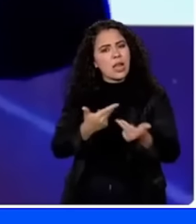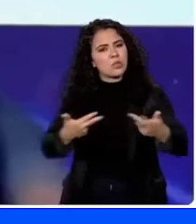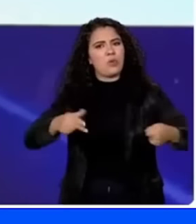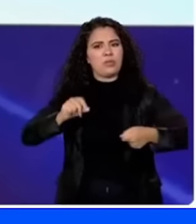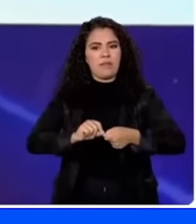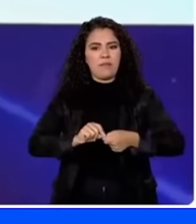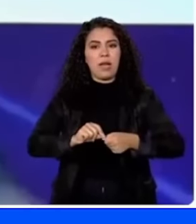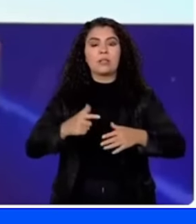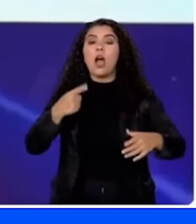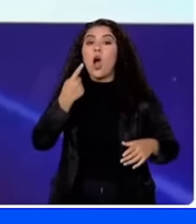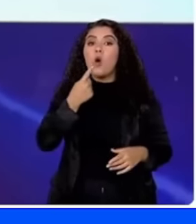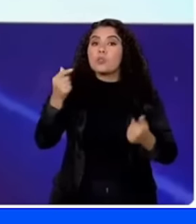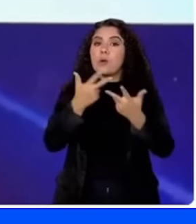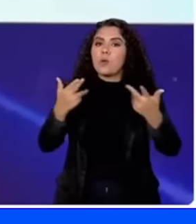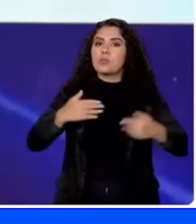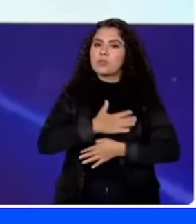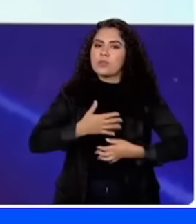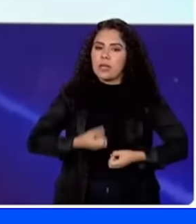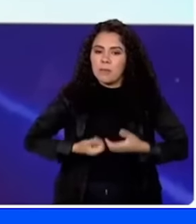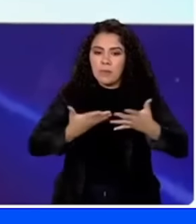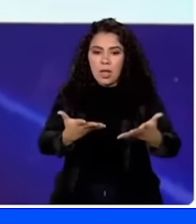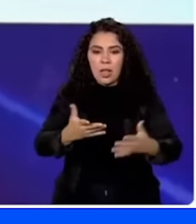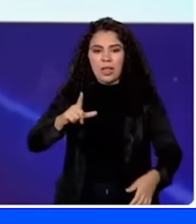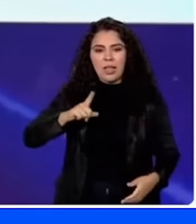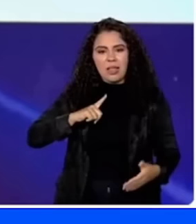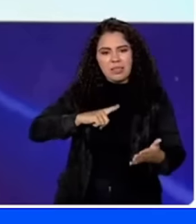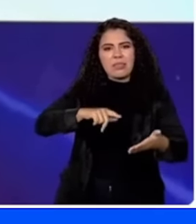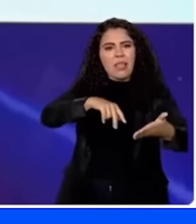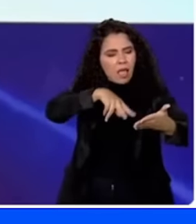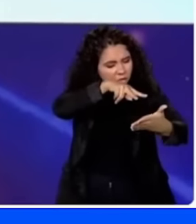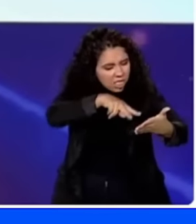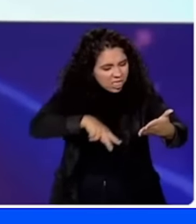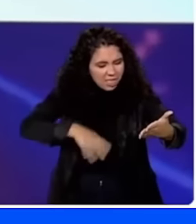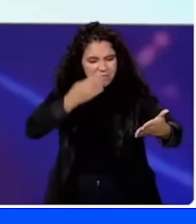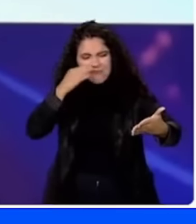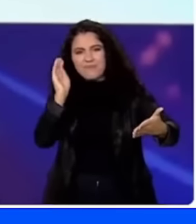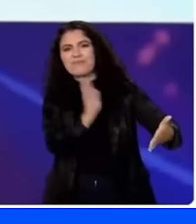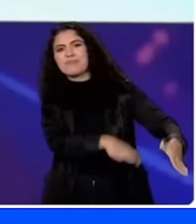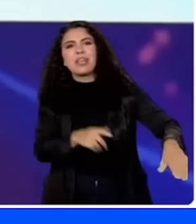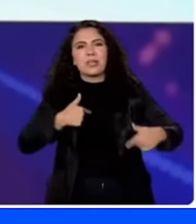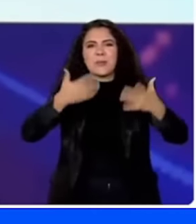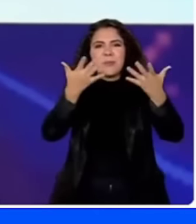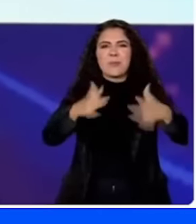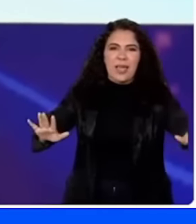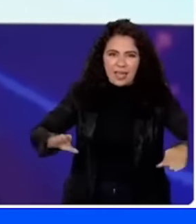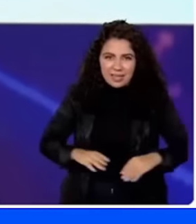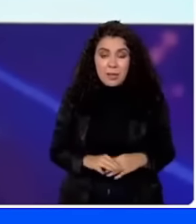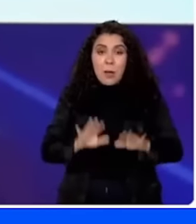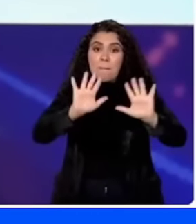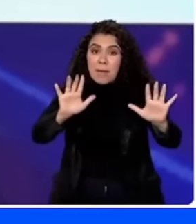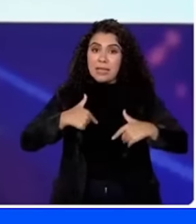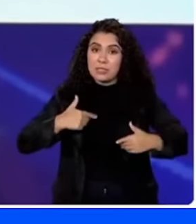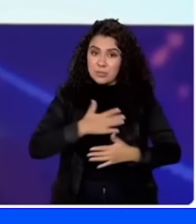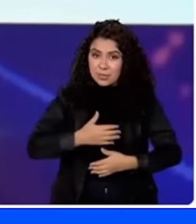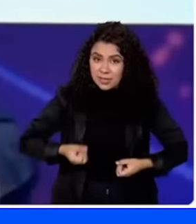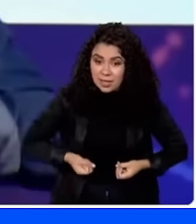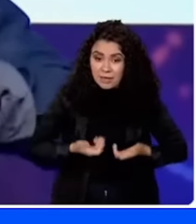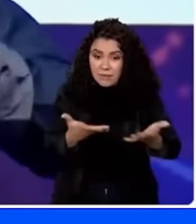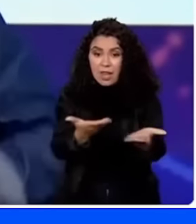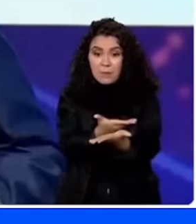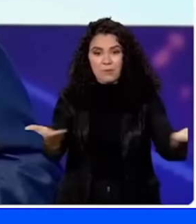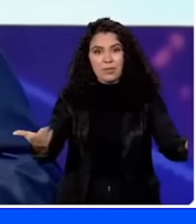quero terminar dizendo para vocês, eu trouxe um discurso por escrito, eu nem li, porque eu não estava querendo ler. Mas eu queria dizer para vocês o seguinte, olha,